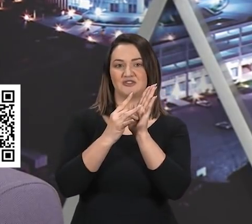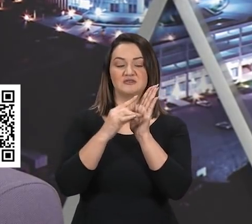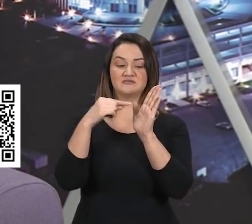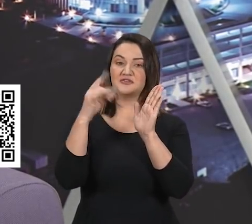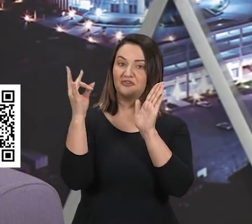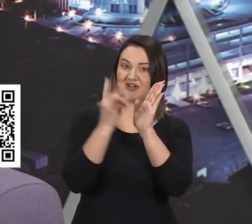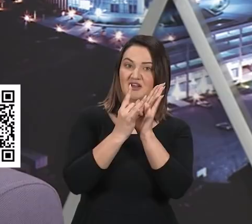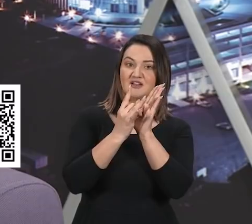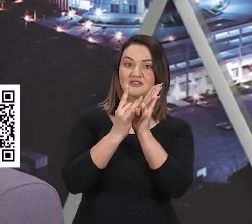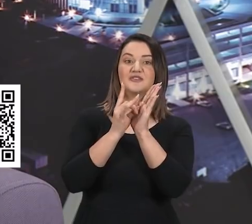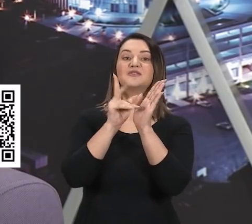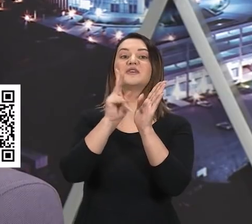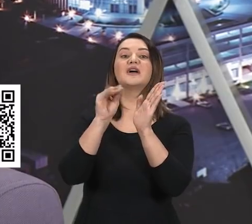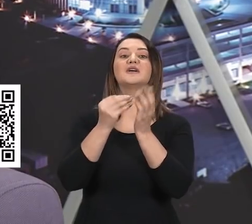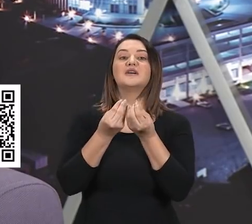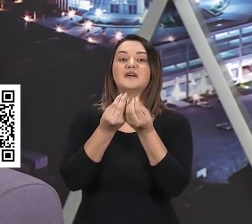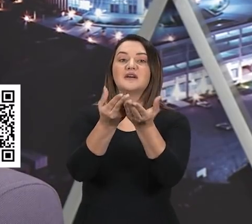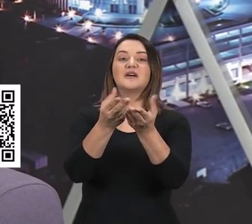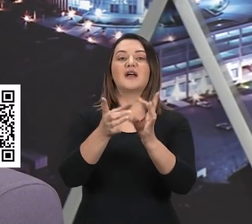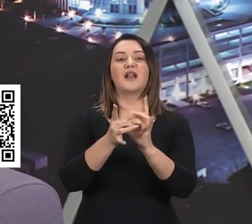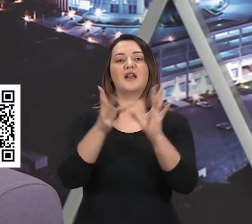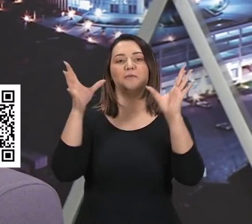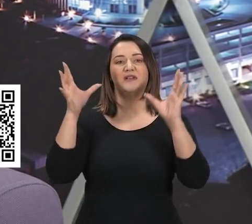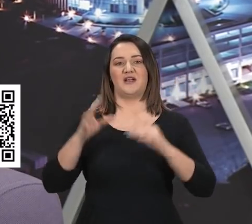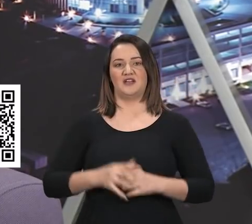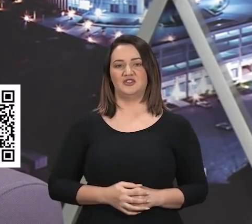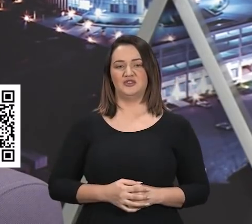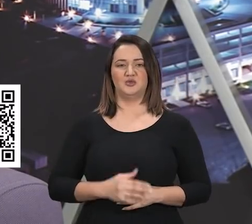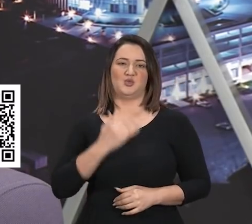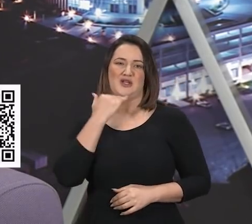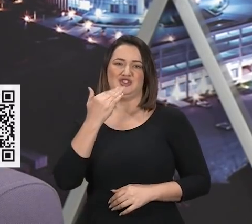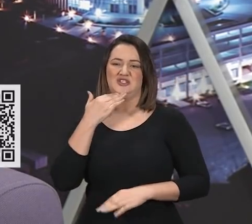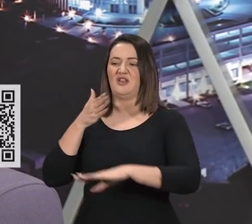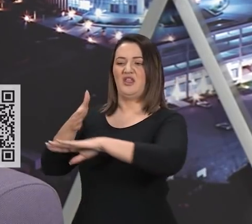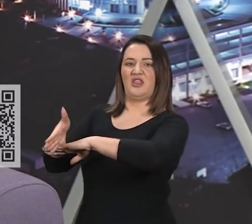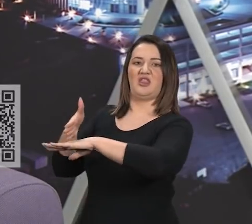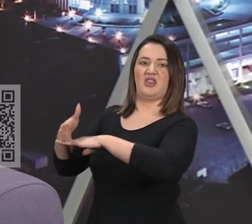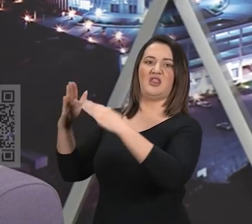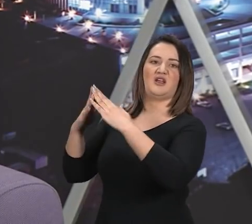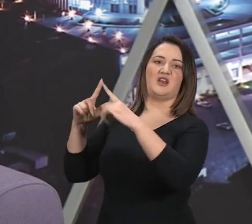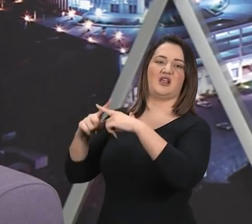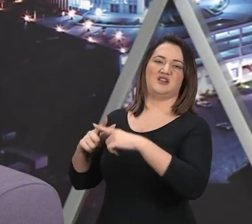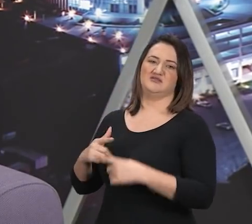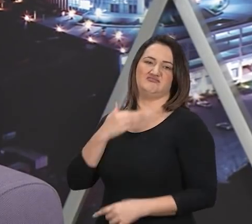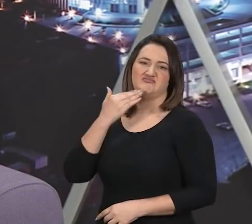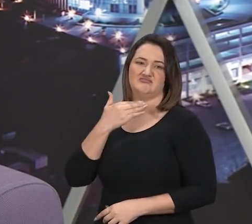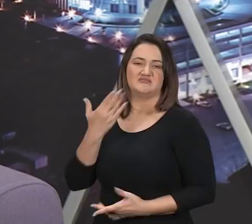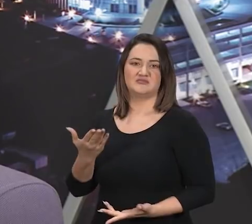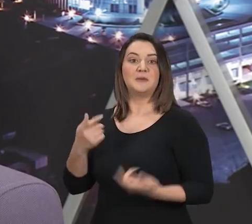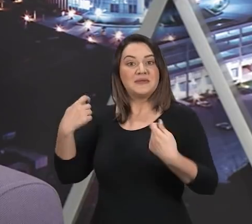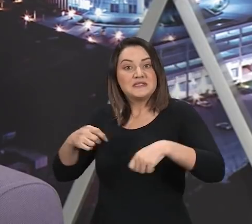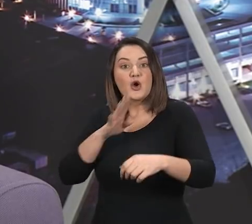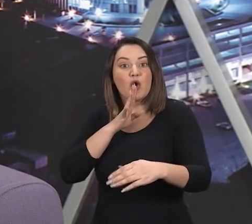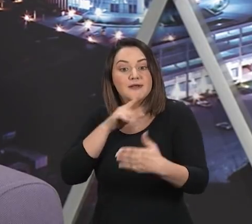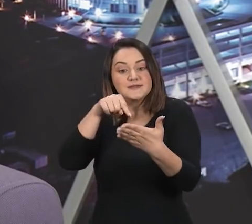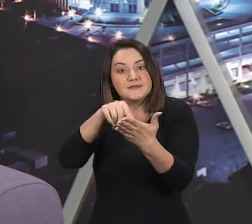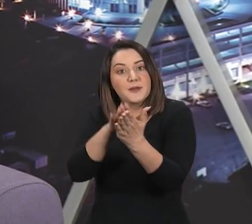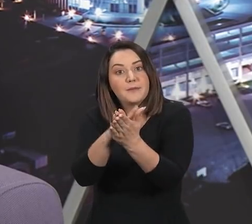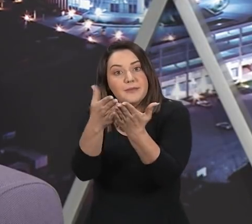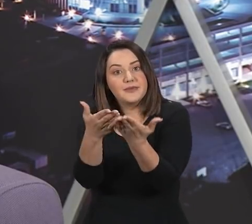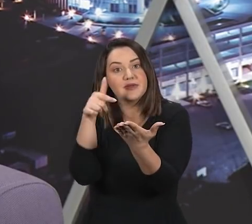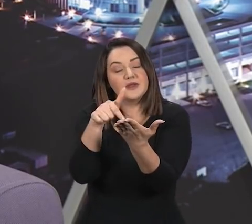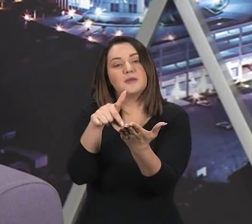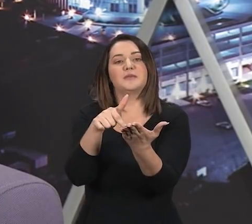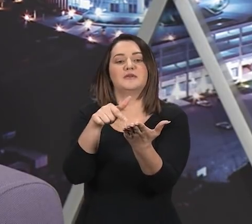a verdade. E a verdade vai libertar você. Não basta ser membro de uma igreja. É importante